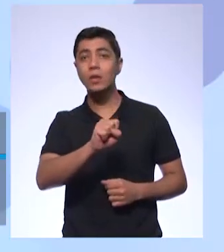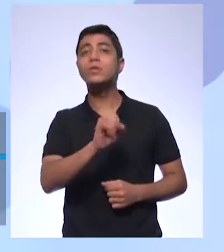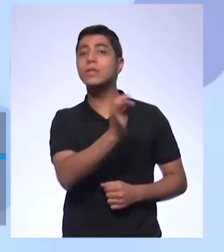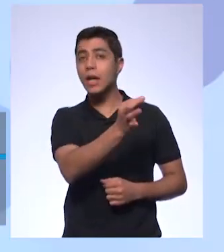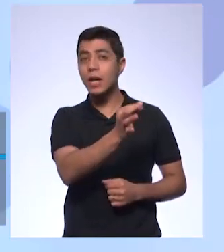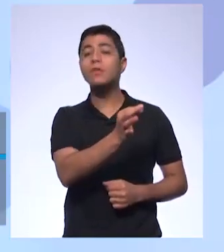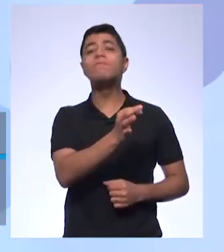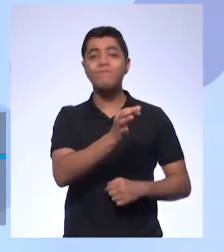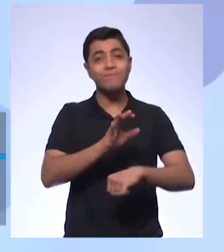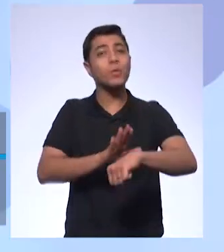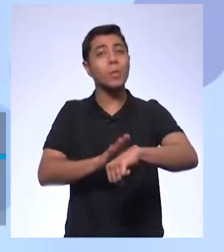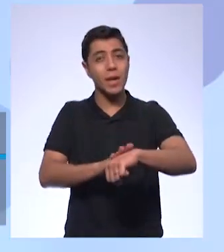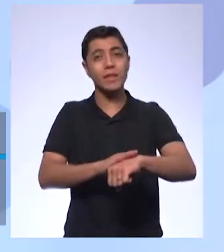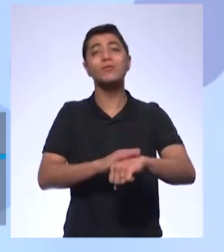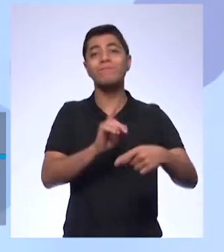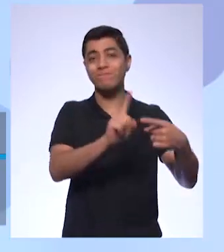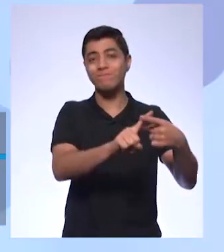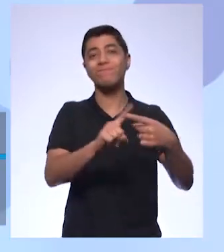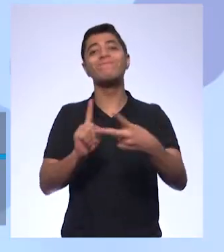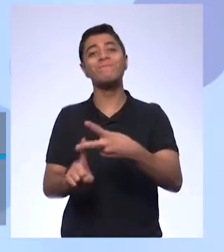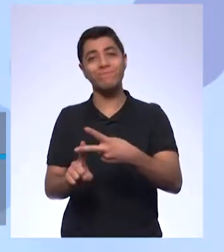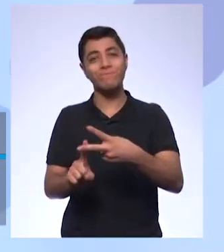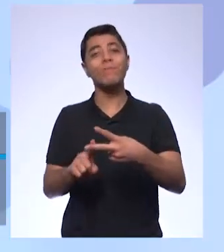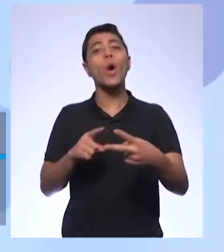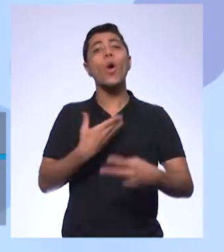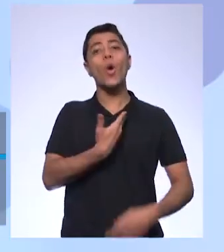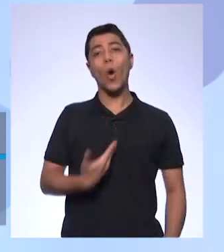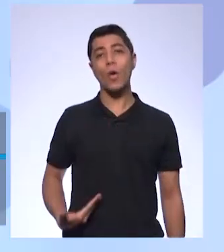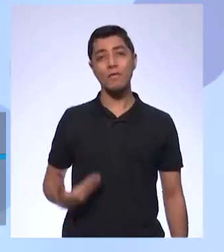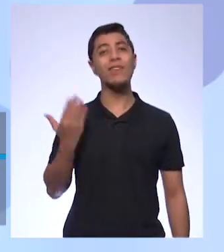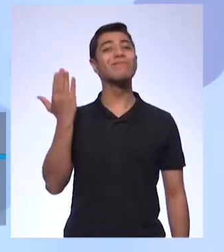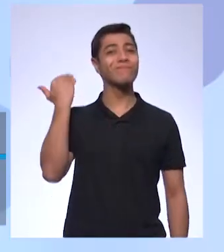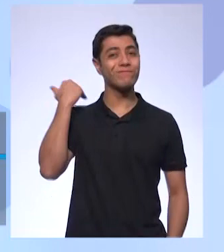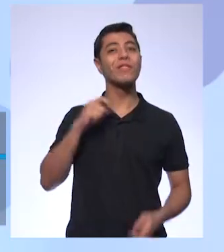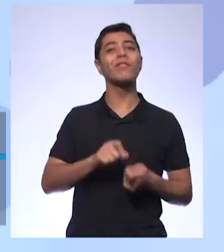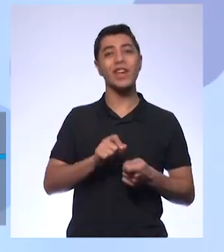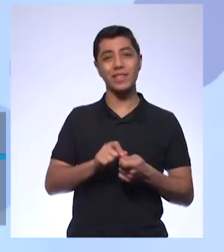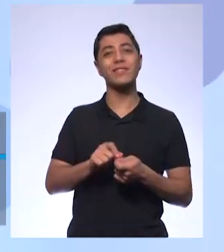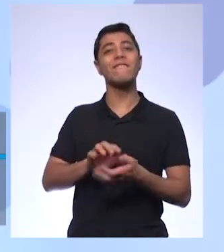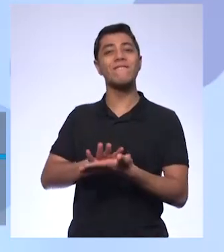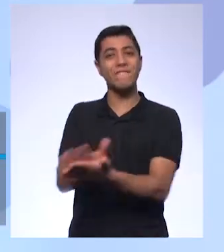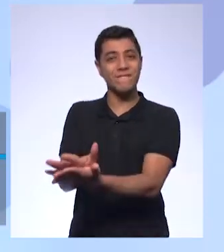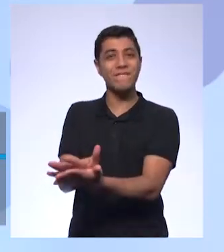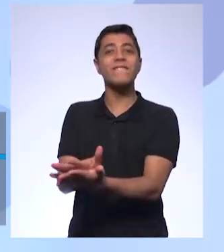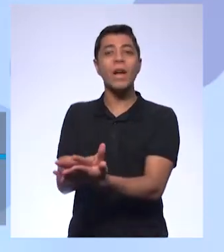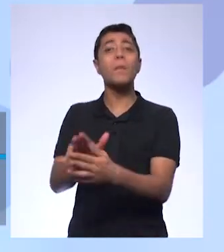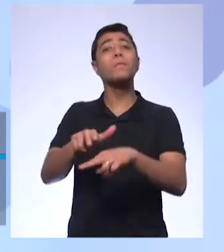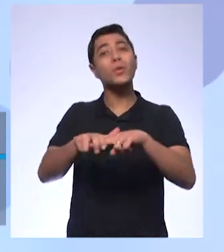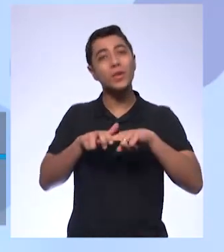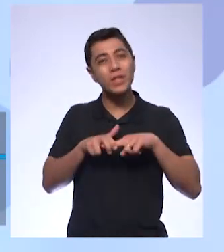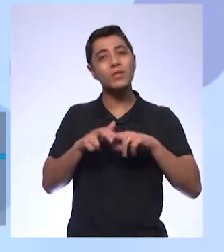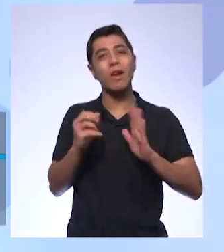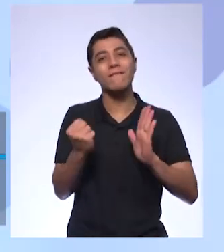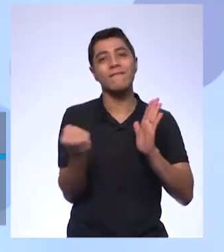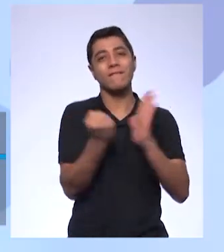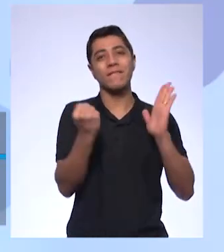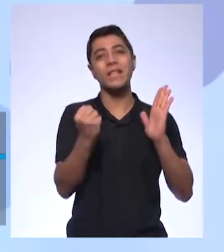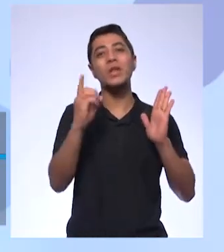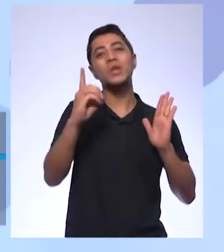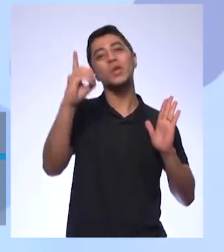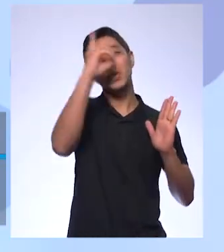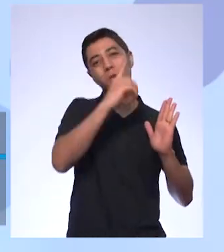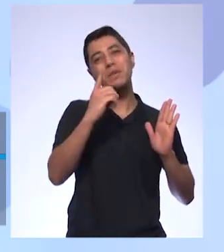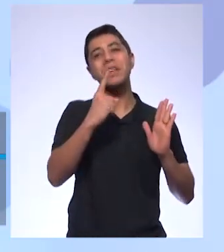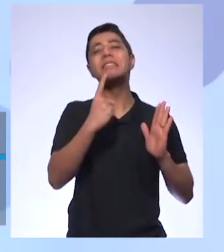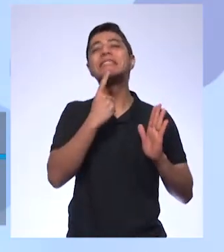duramente reprimidos pelos governos da época aí. Então, Domingo Sangrento tem esse nome porque cerca aí de